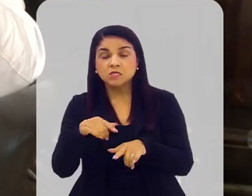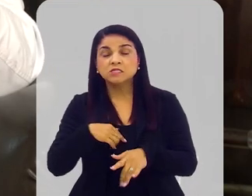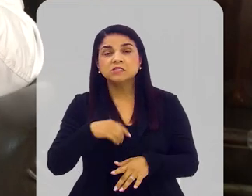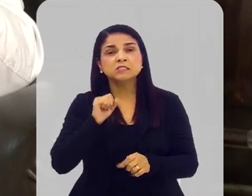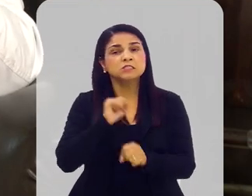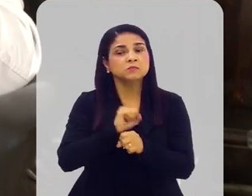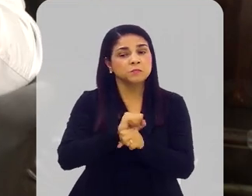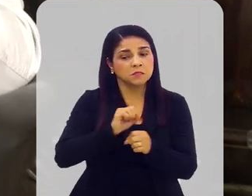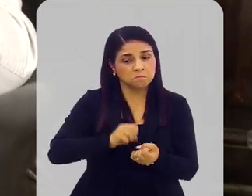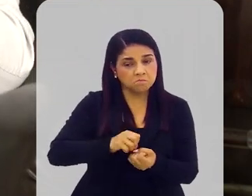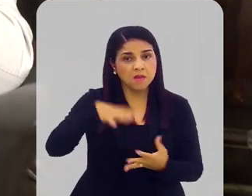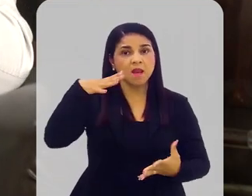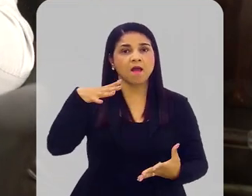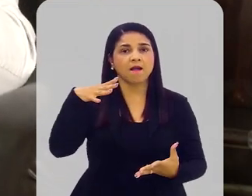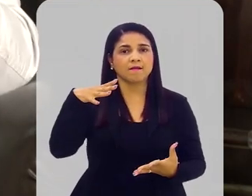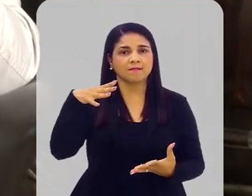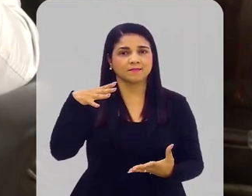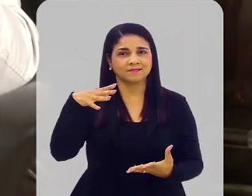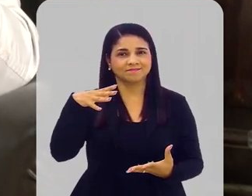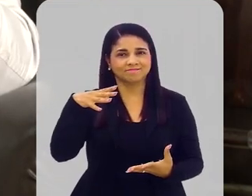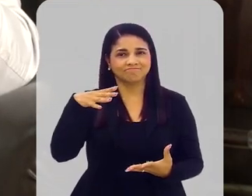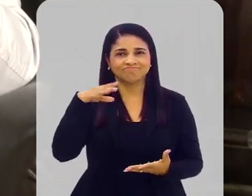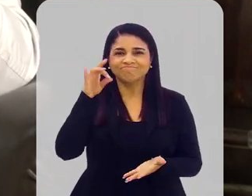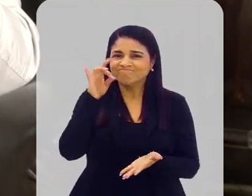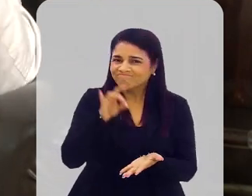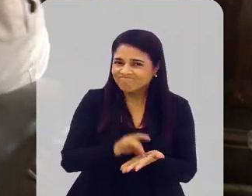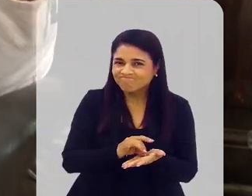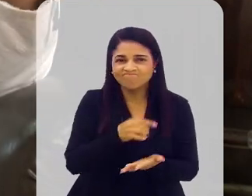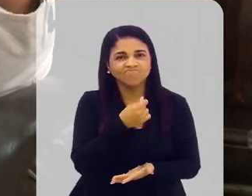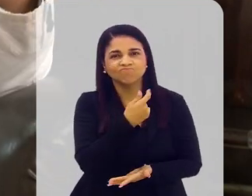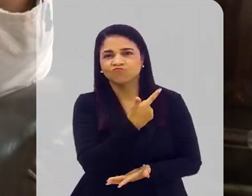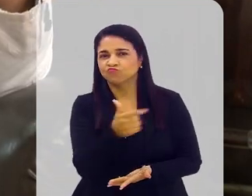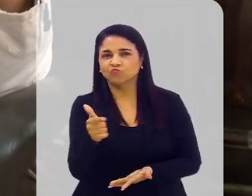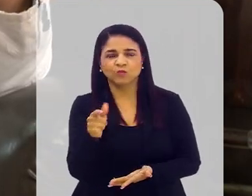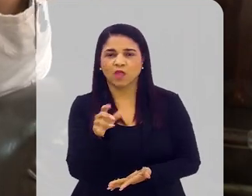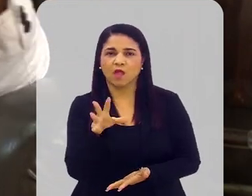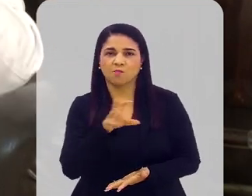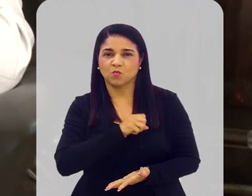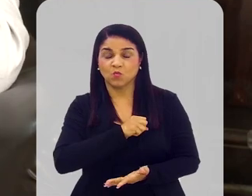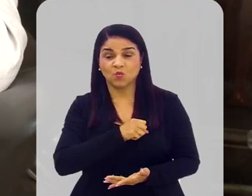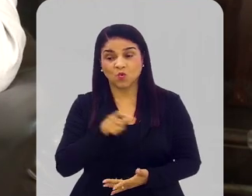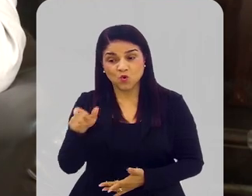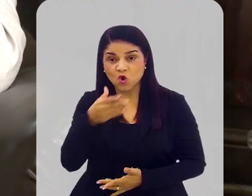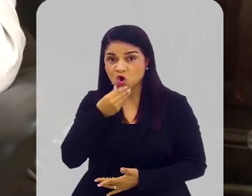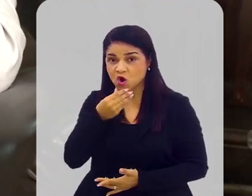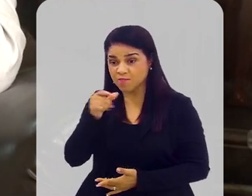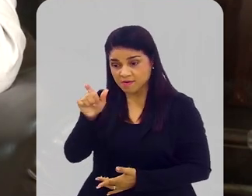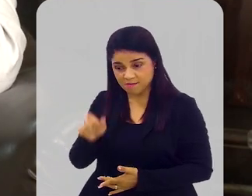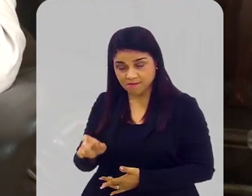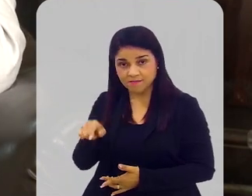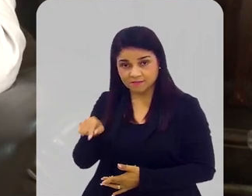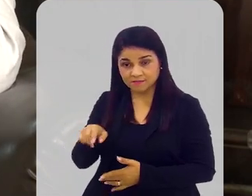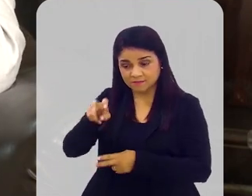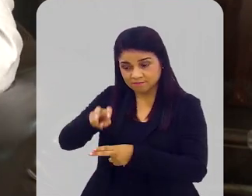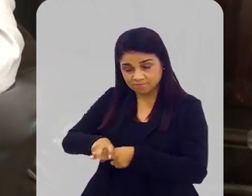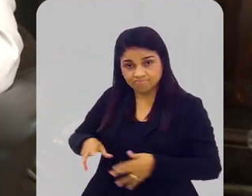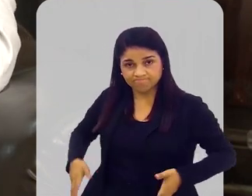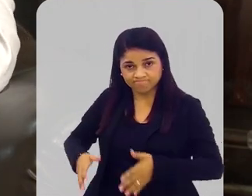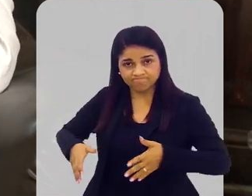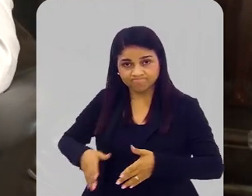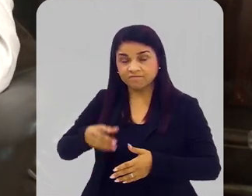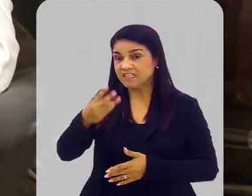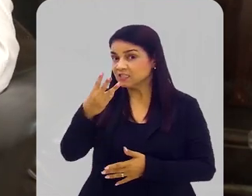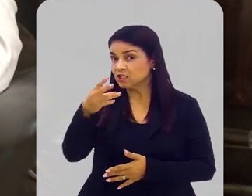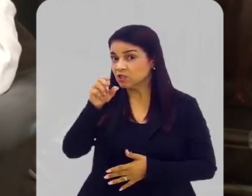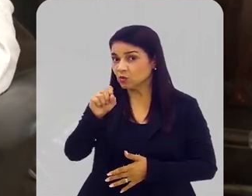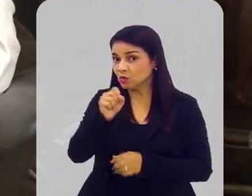muita gente ali esperando um milagre acontecer, e na verdade sem amor. aquele cara sentado 38 anos,